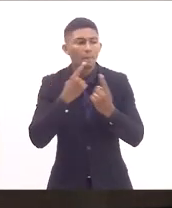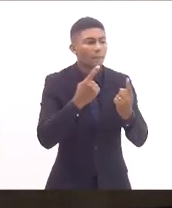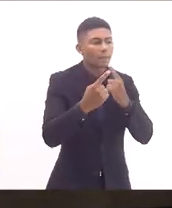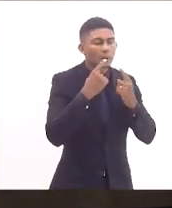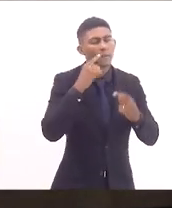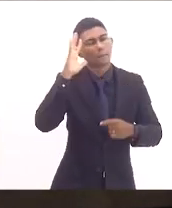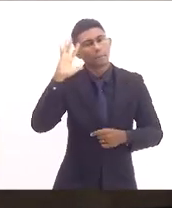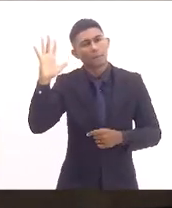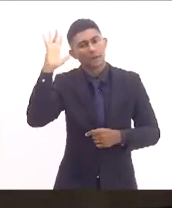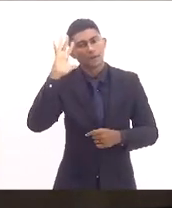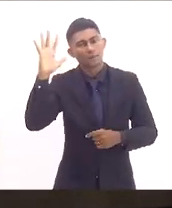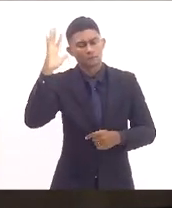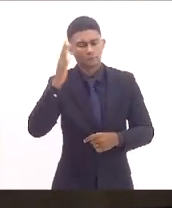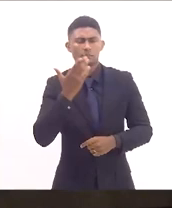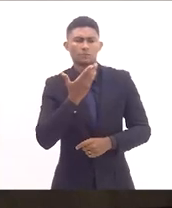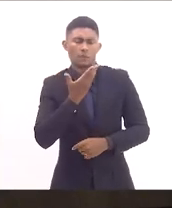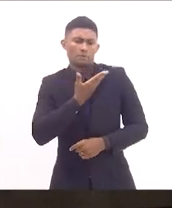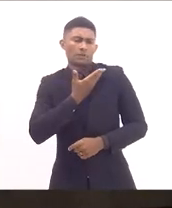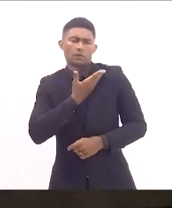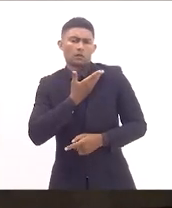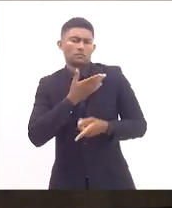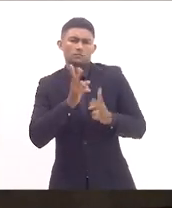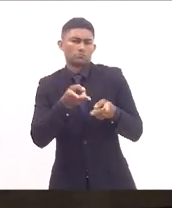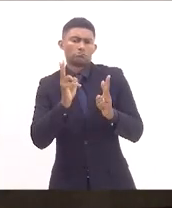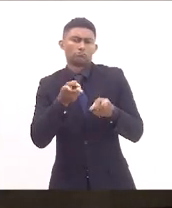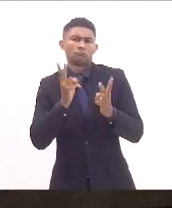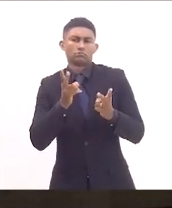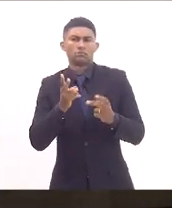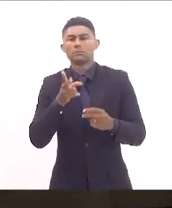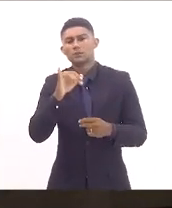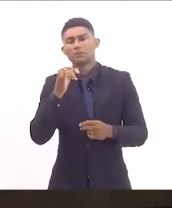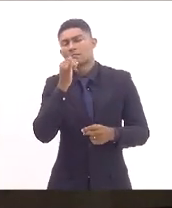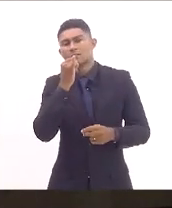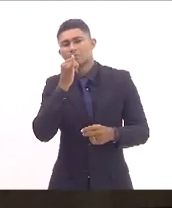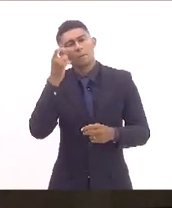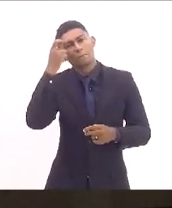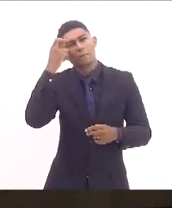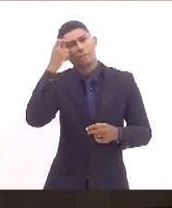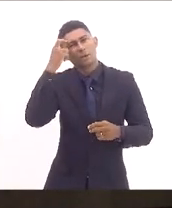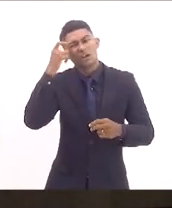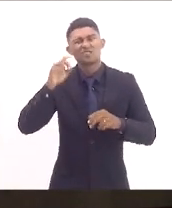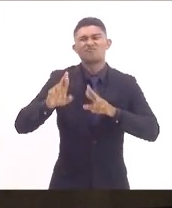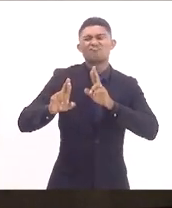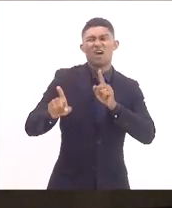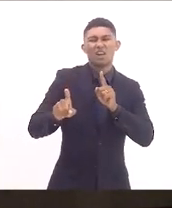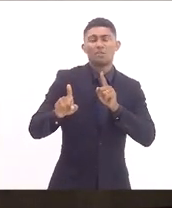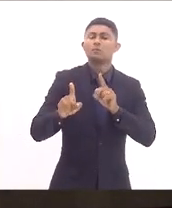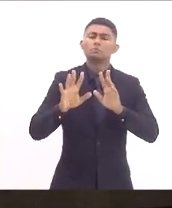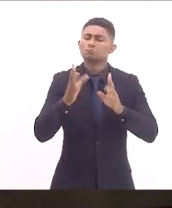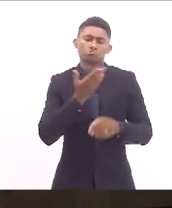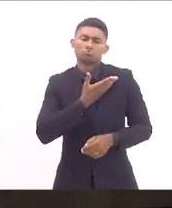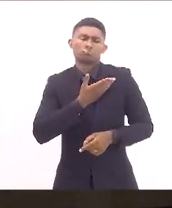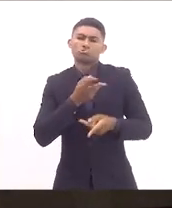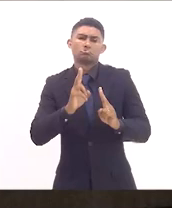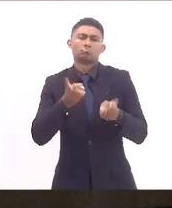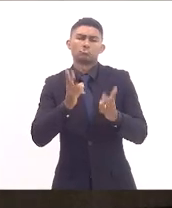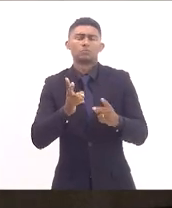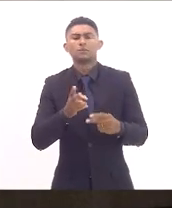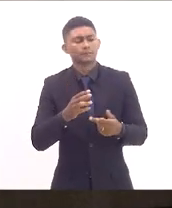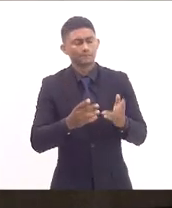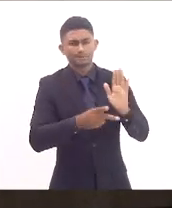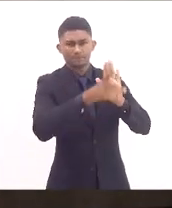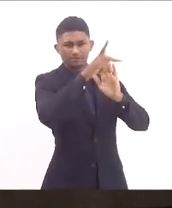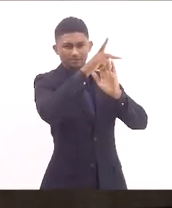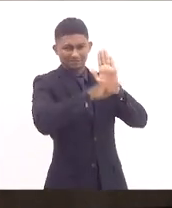as amizades elas percorrem o caminho sem que a gente sente se disfarça de amizade porque temos uma ideia contrário esse tipo de